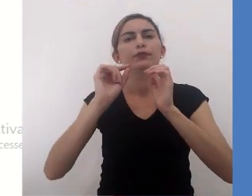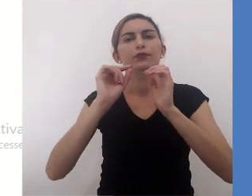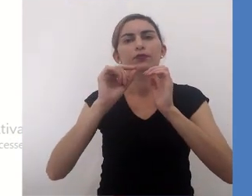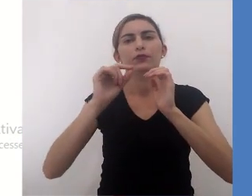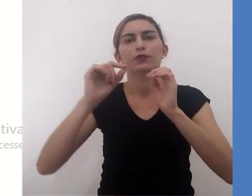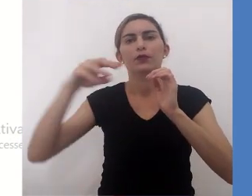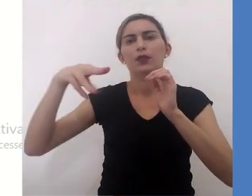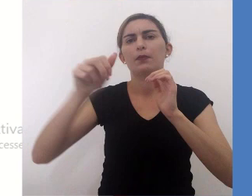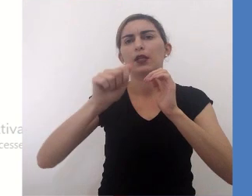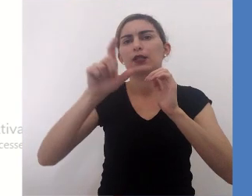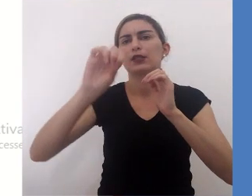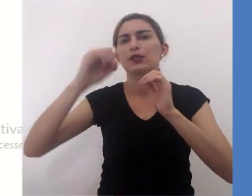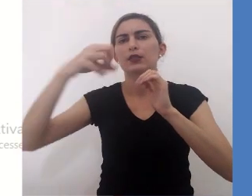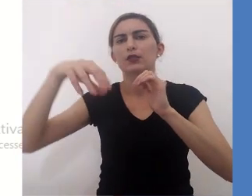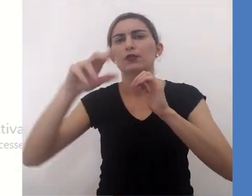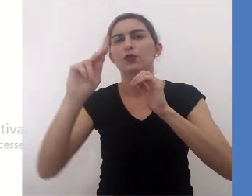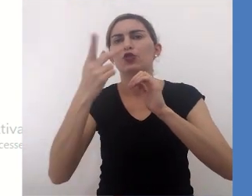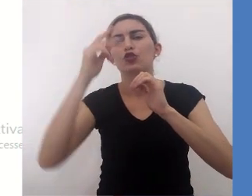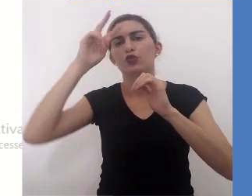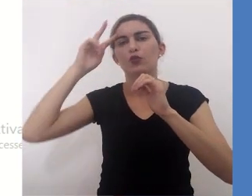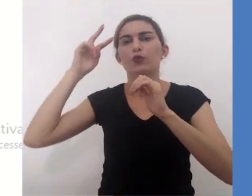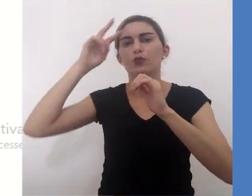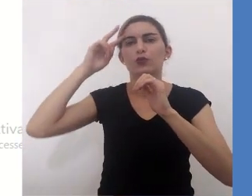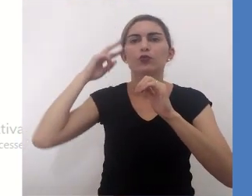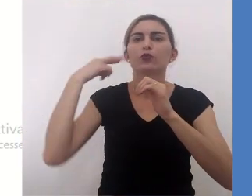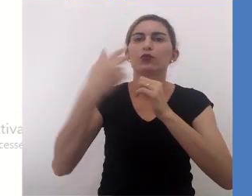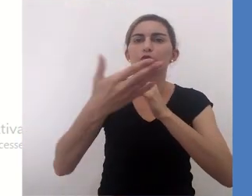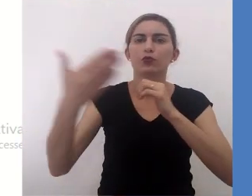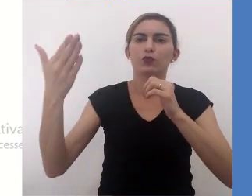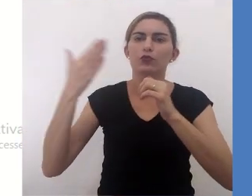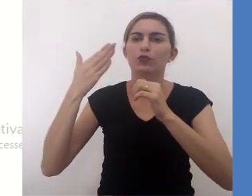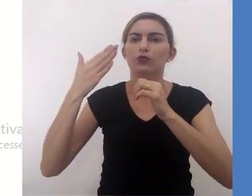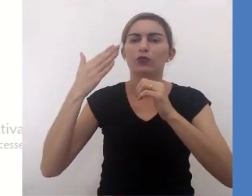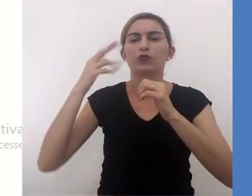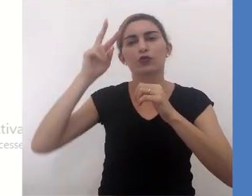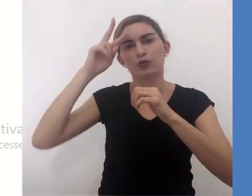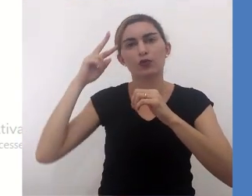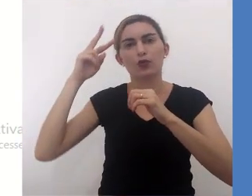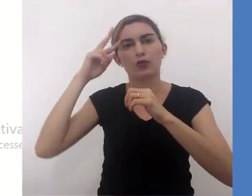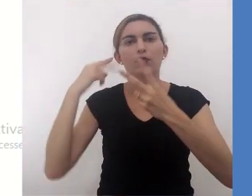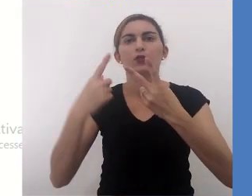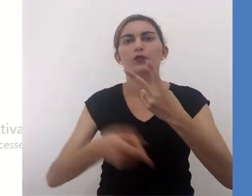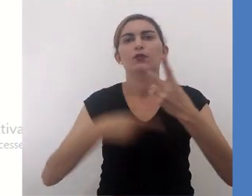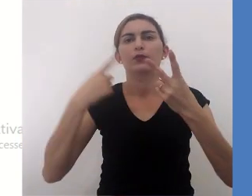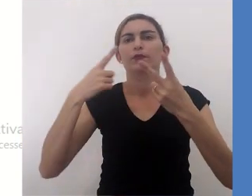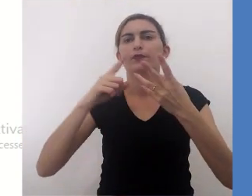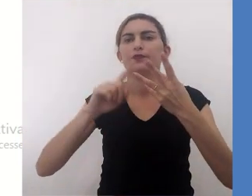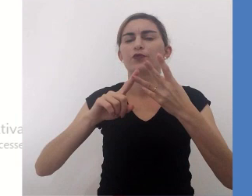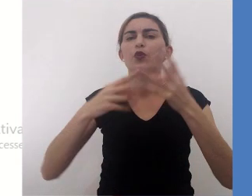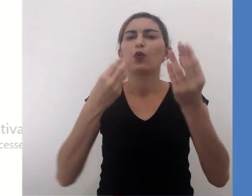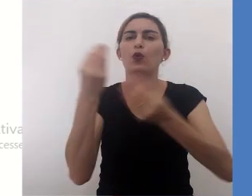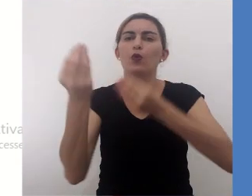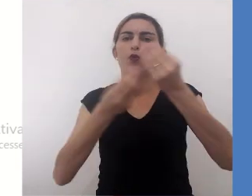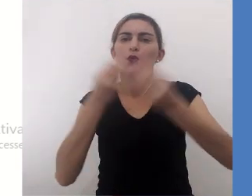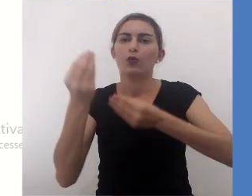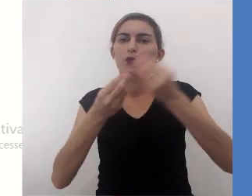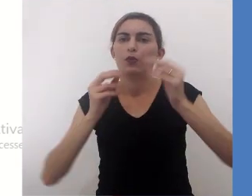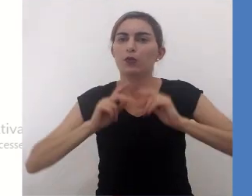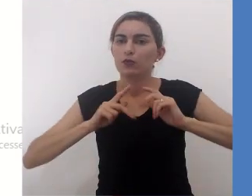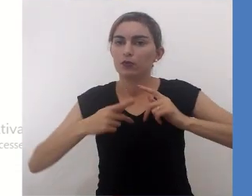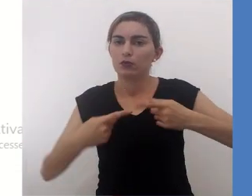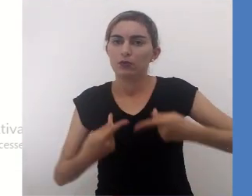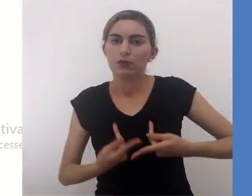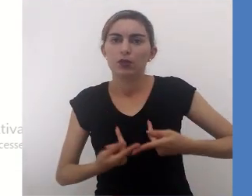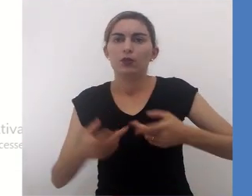Karl Marx. Então vocês vão ter materialismo histórico, as maneiras como os seres humanos